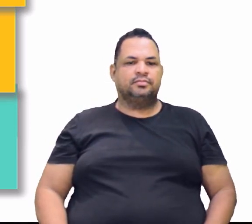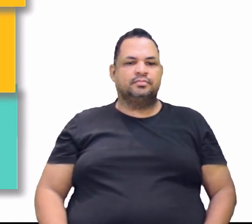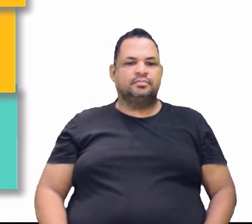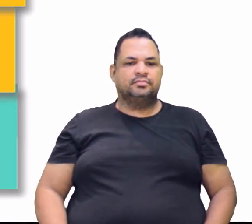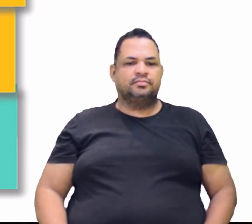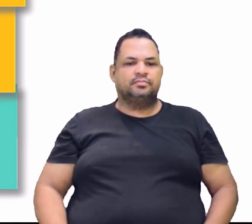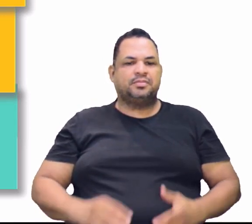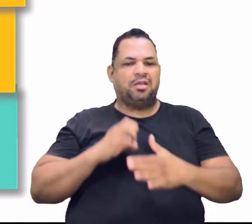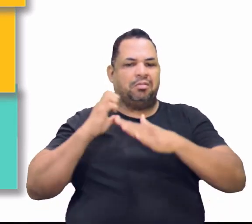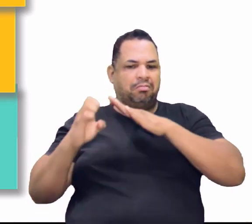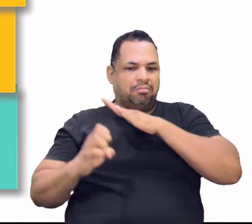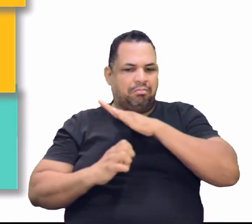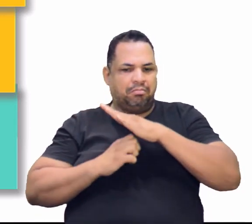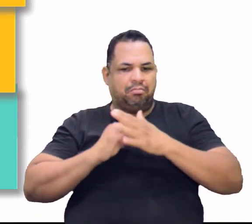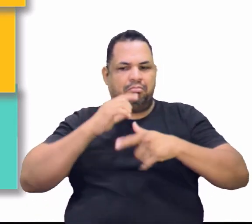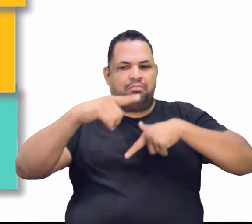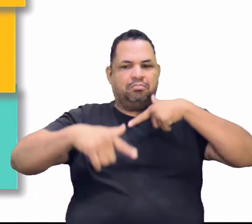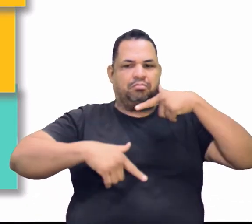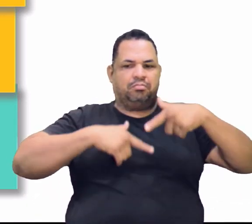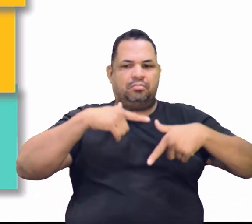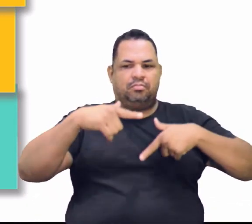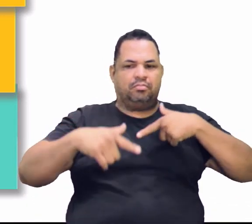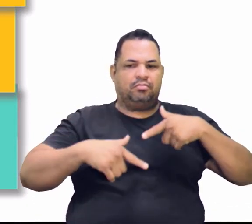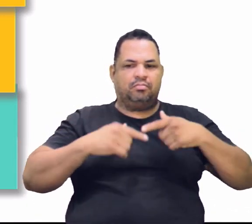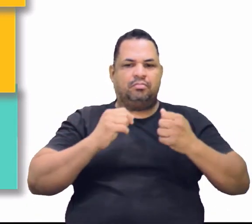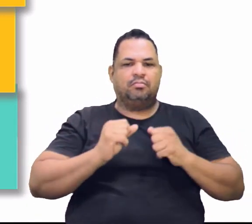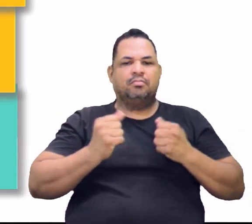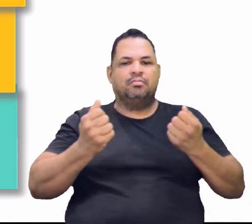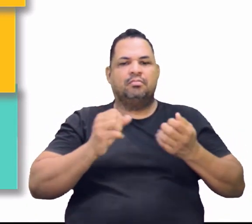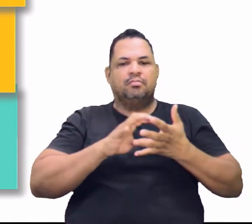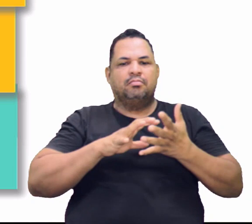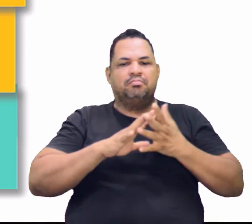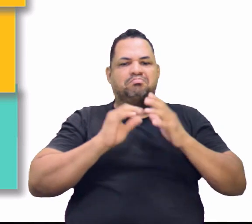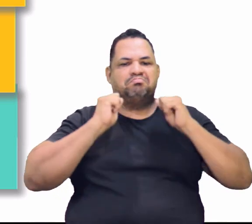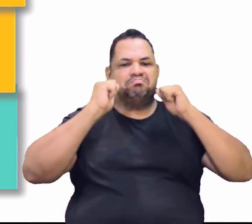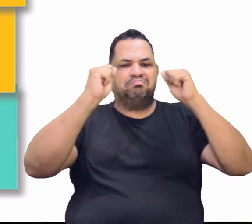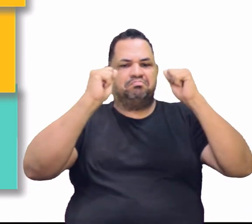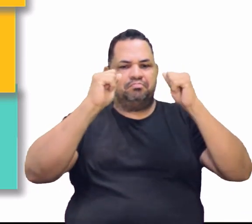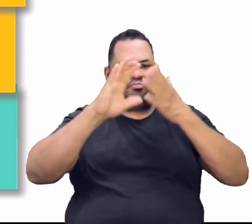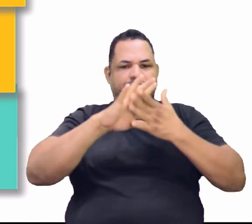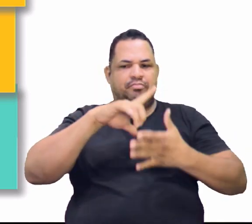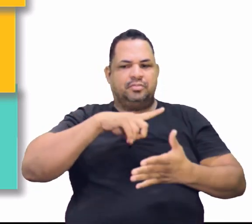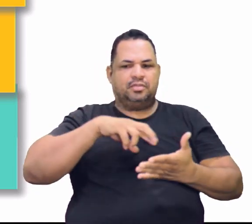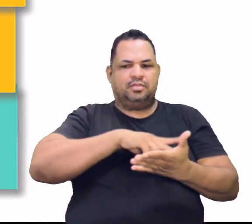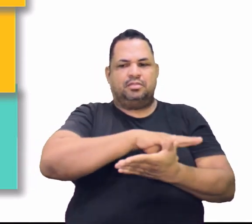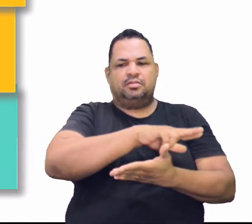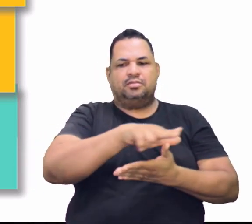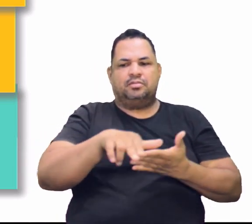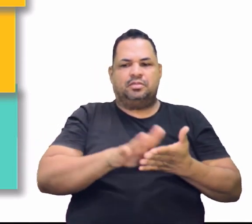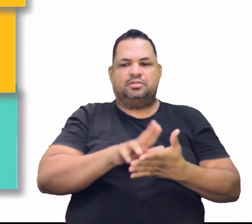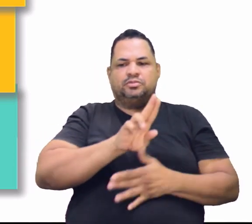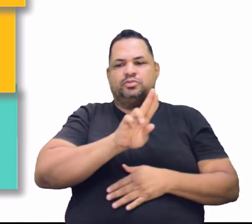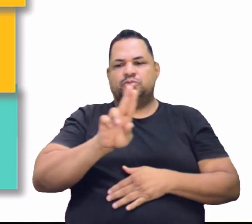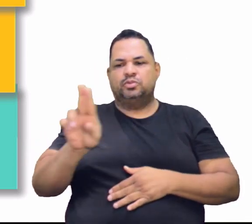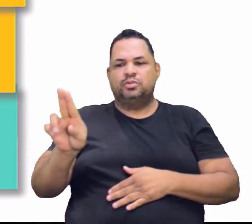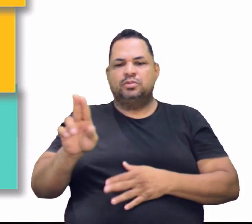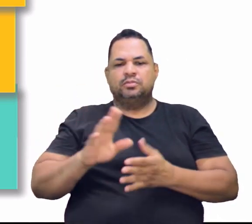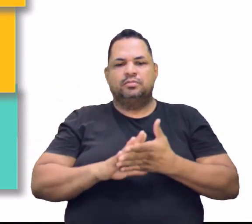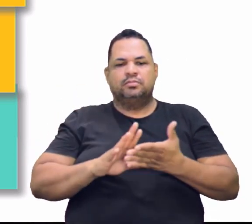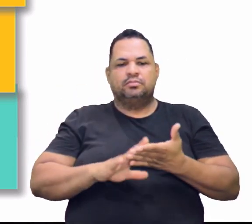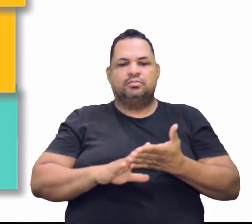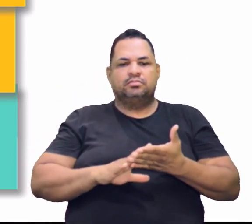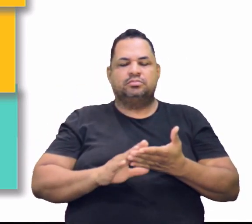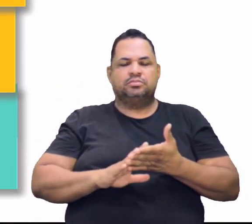seja, empreendedor, ativista. Cara, ele vai ter tantos codinomes dados,